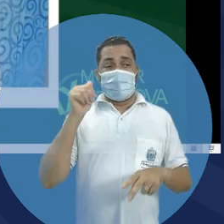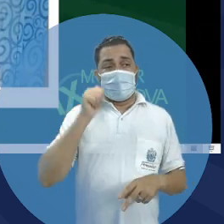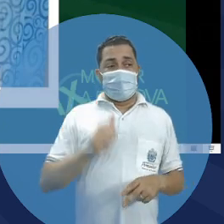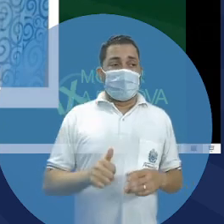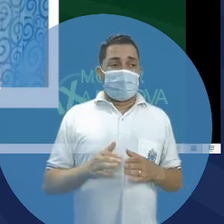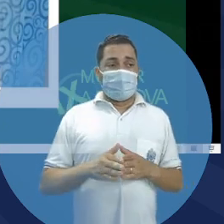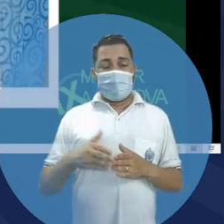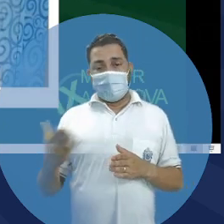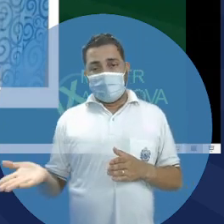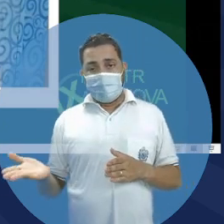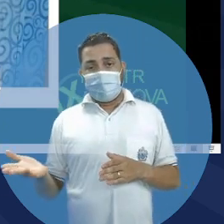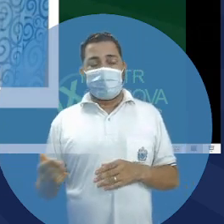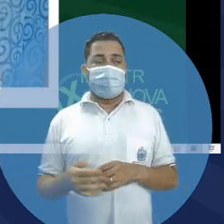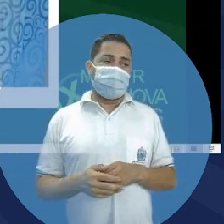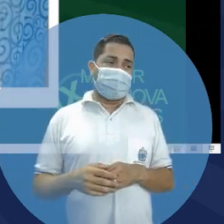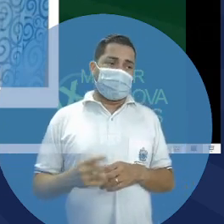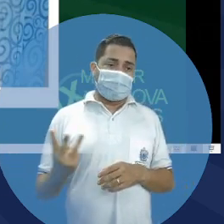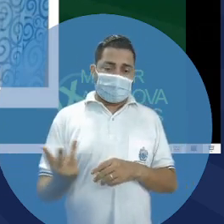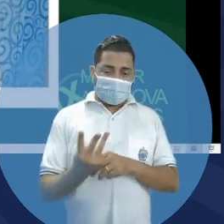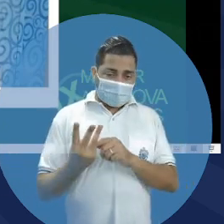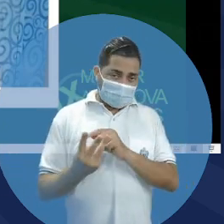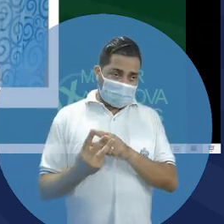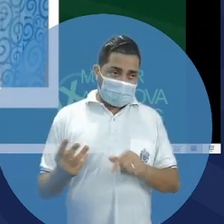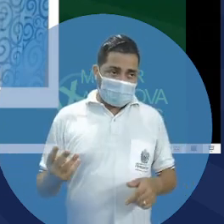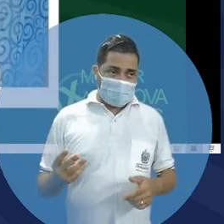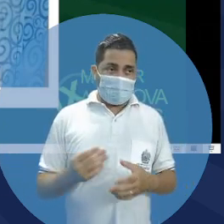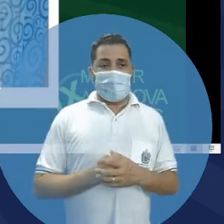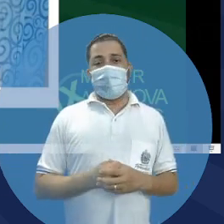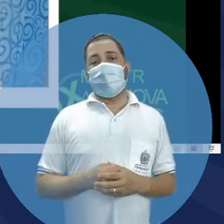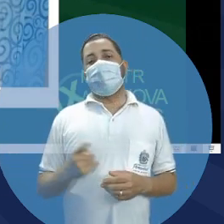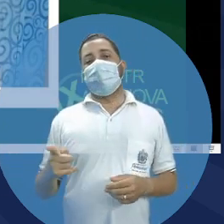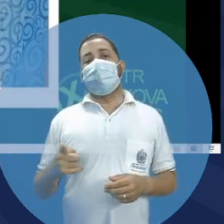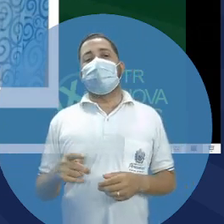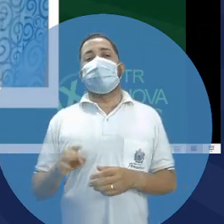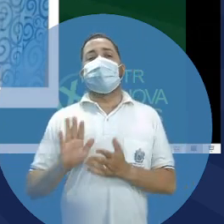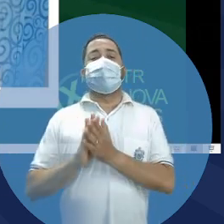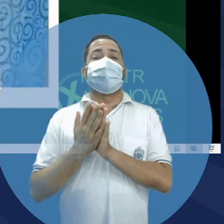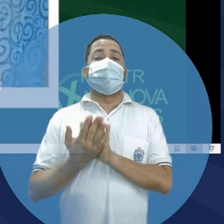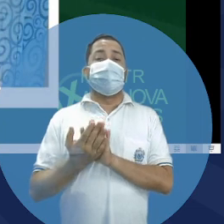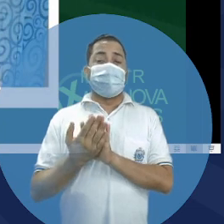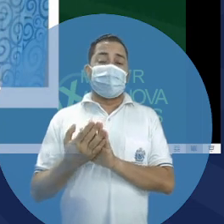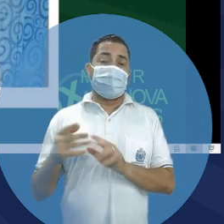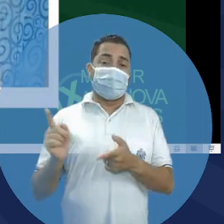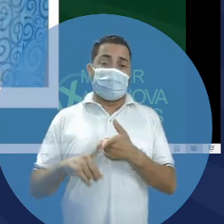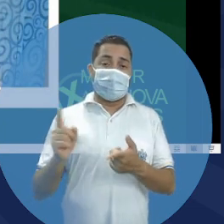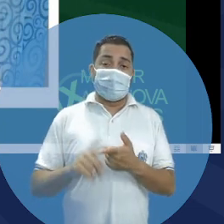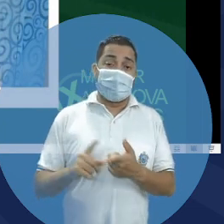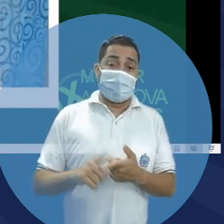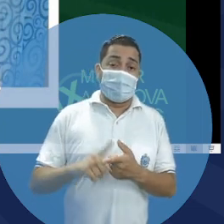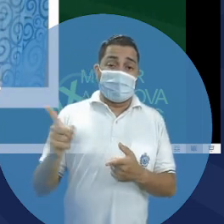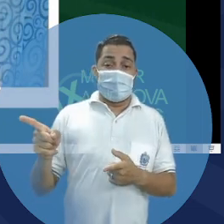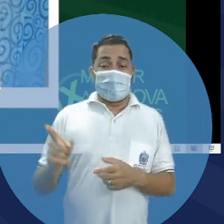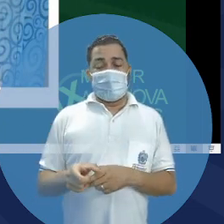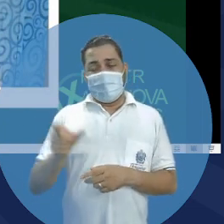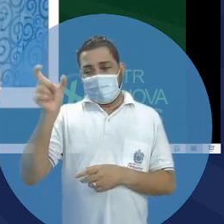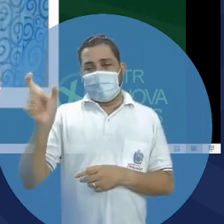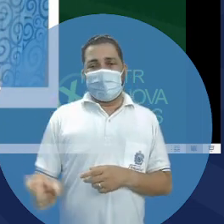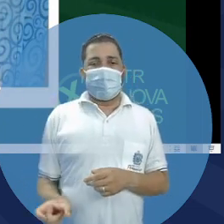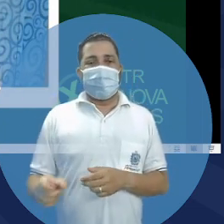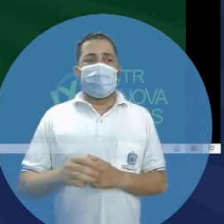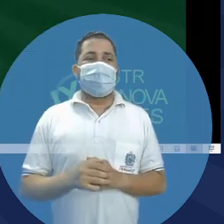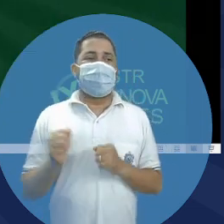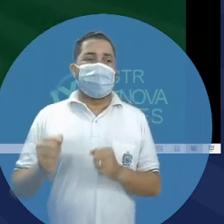3 que está se dividindo, que é a transgênero. A gente também trouxe esse simbolismo, tá certo? Pode passar.